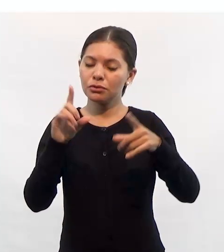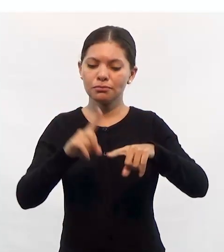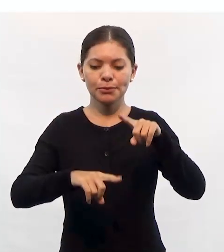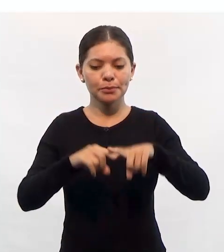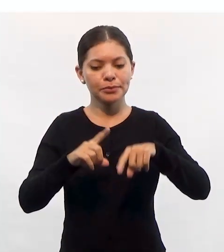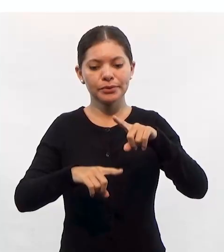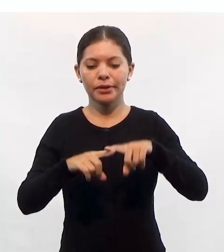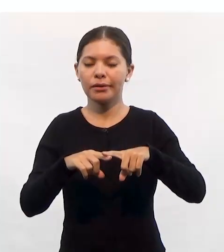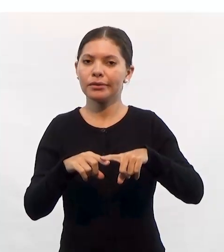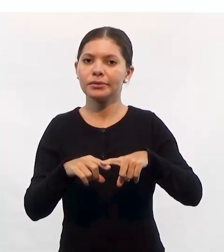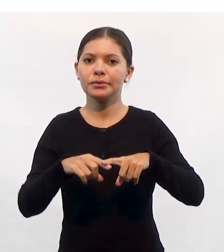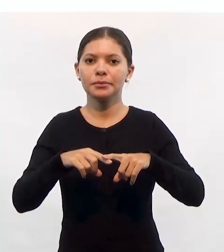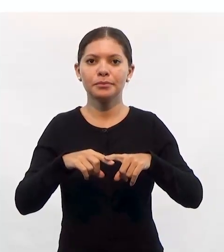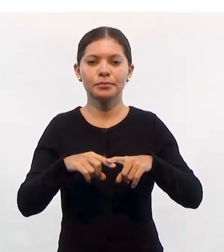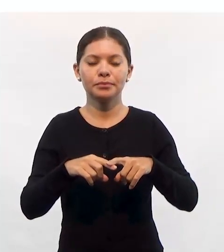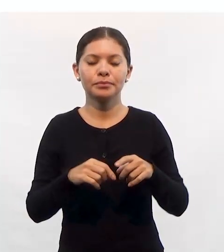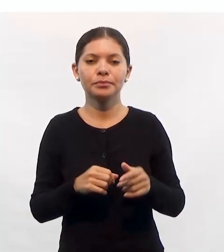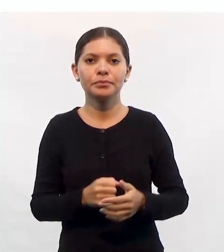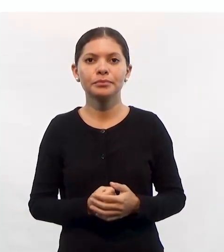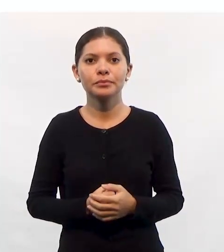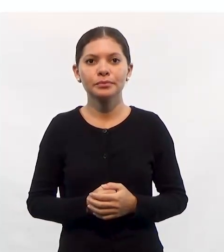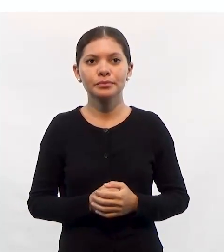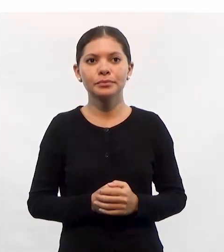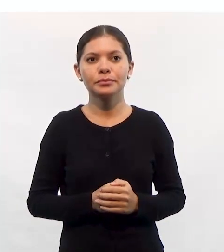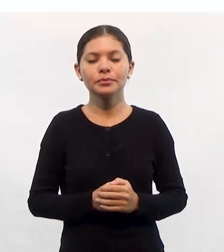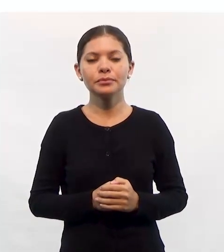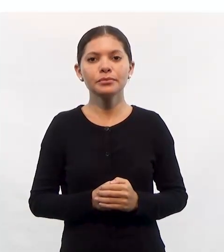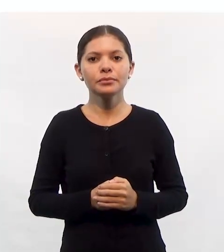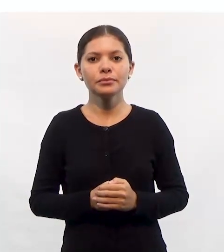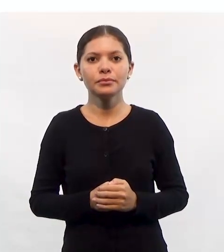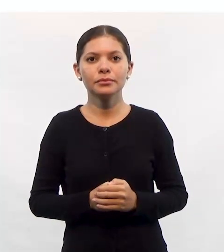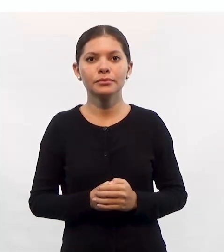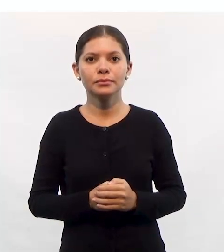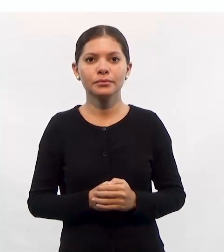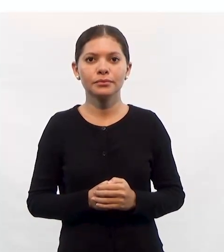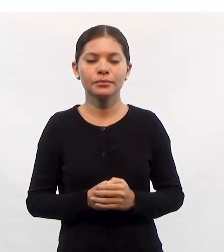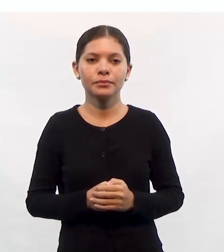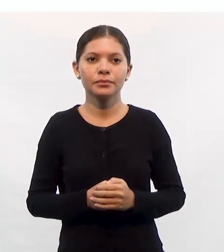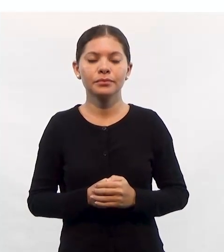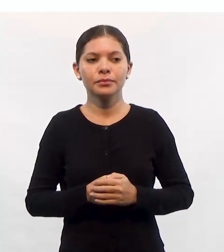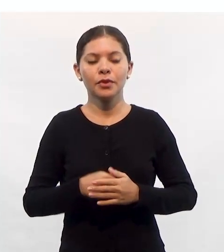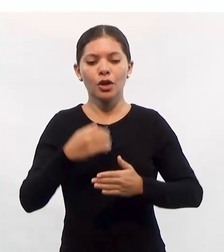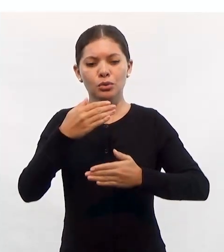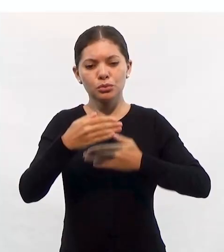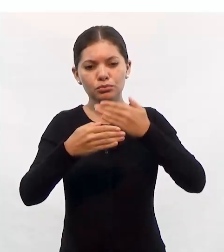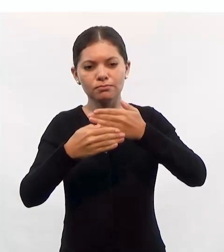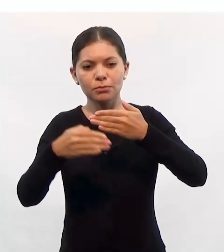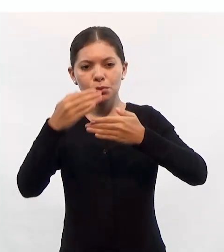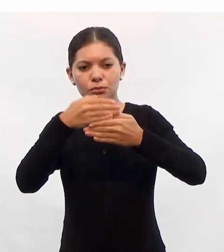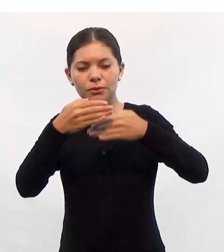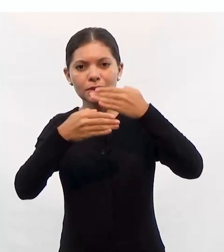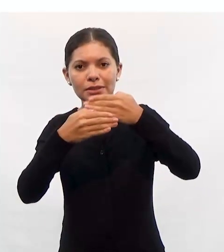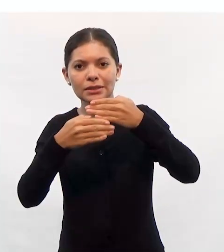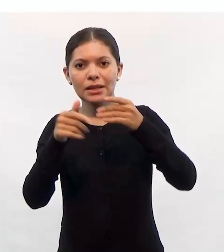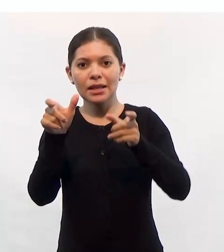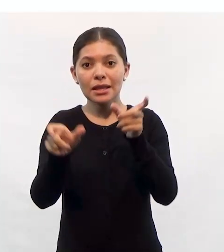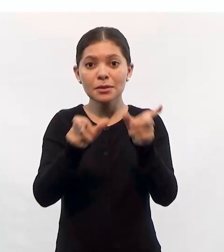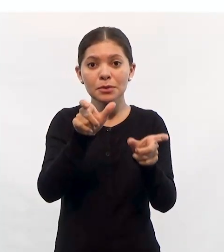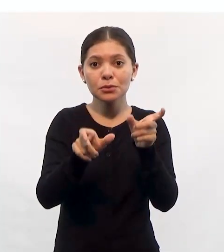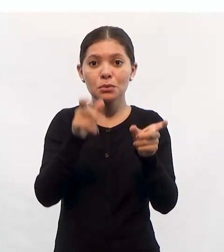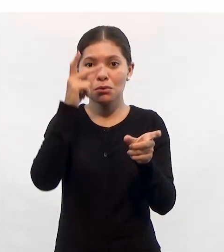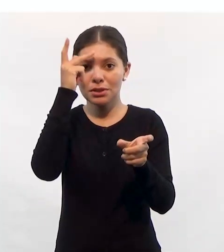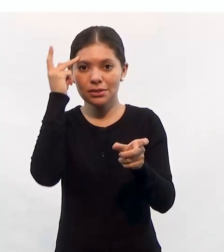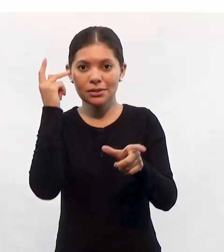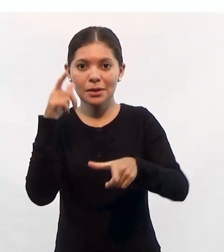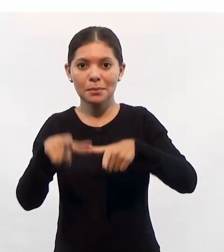disponibilidade desses equipamentos como dos materiais do cimento do tijolo e da mão de